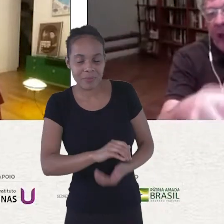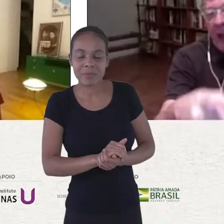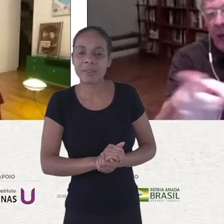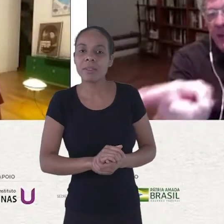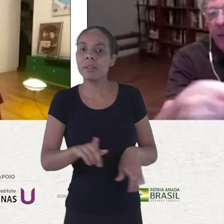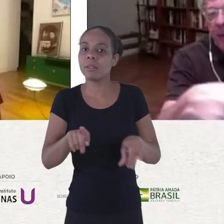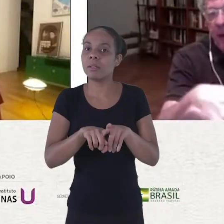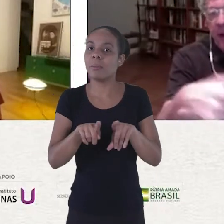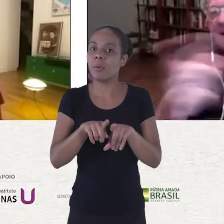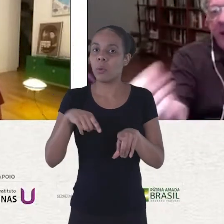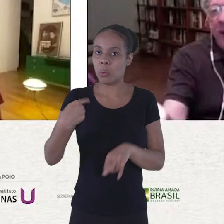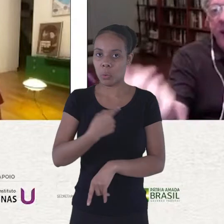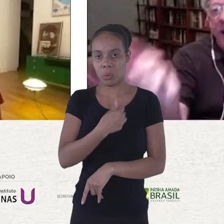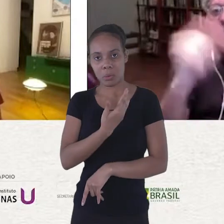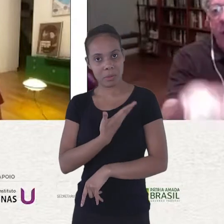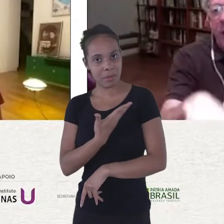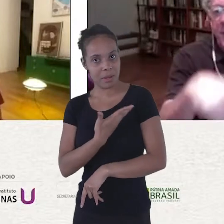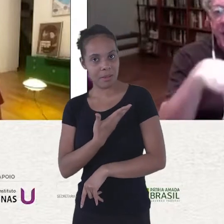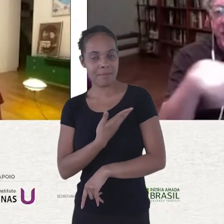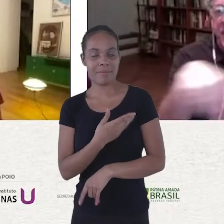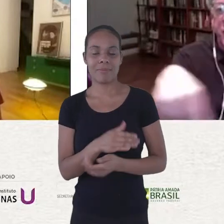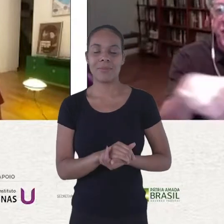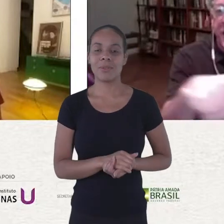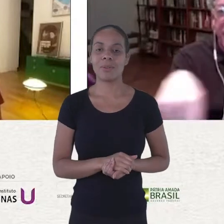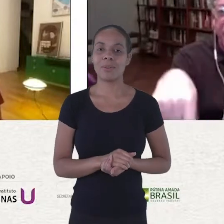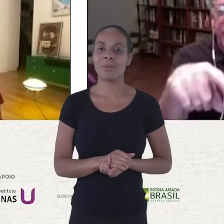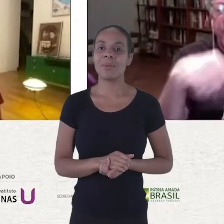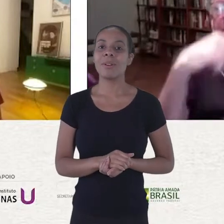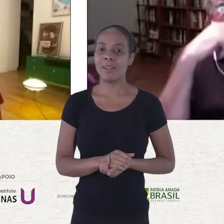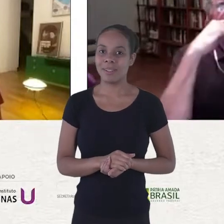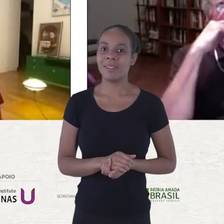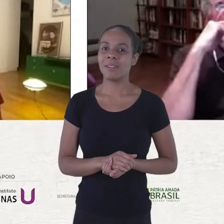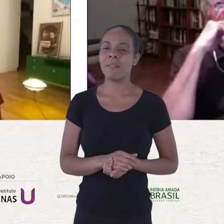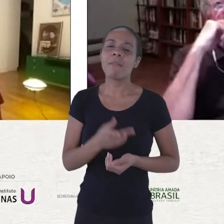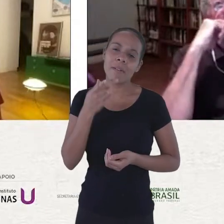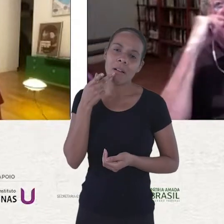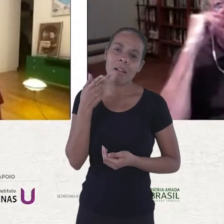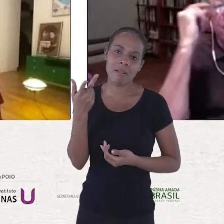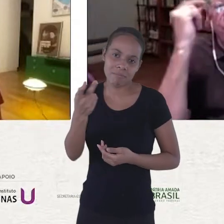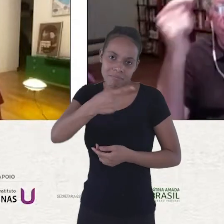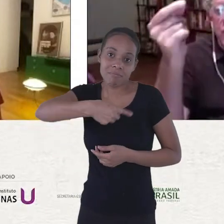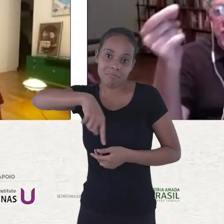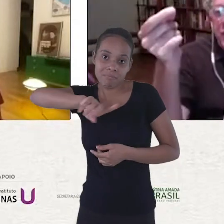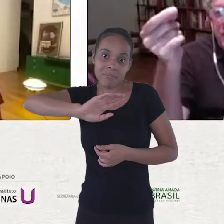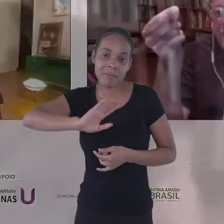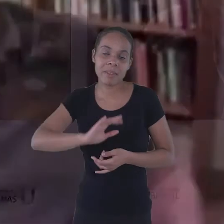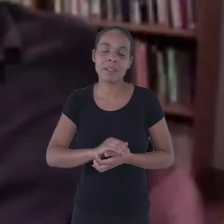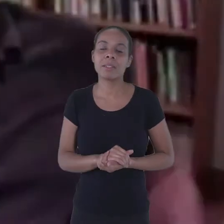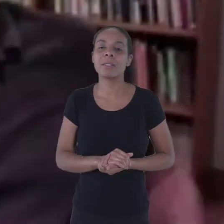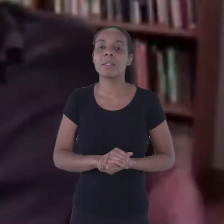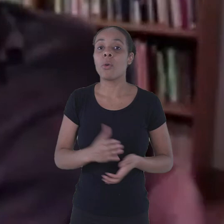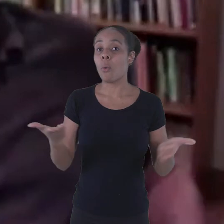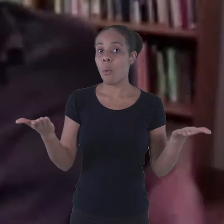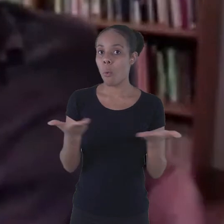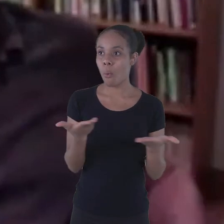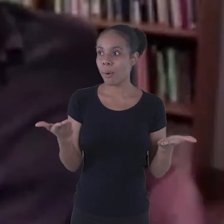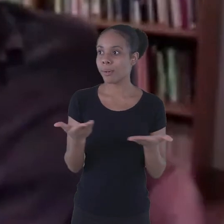Itaiangá, eu e o Stepan e Galvão moramos ali no Jardim Oceânico, né? E E hoje, eu